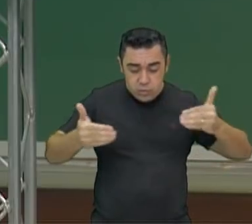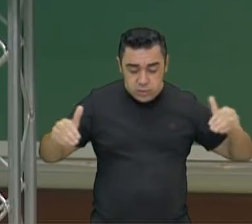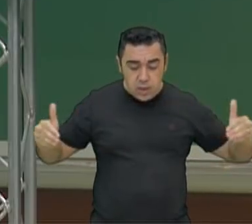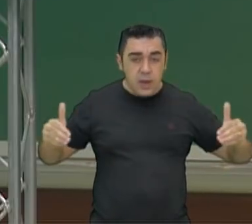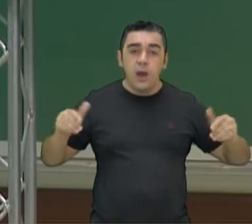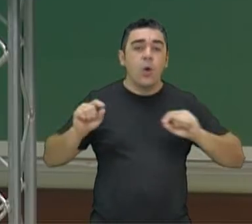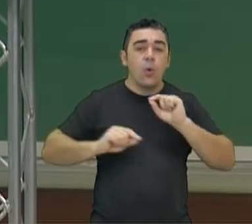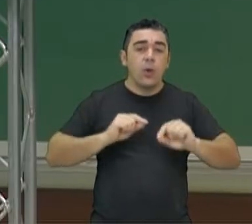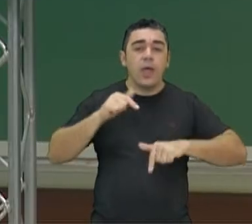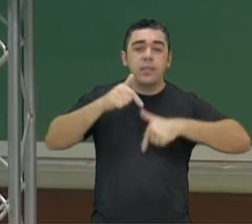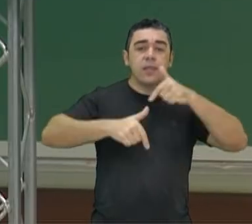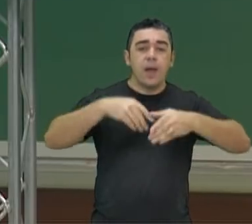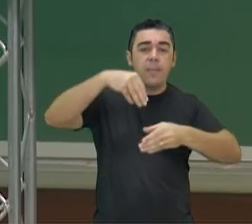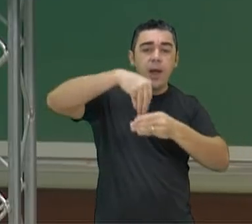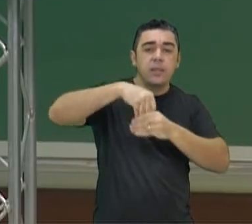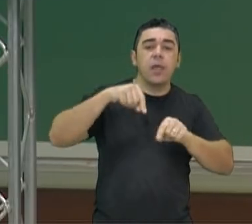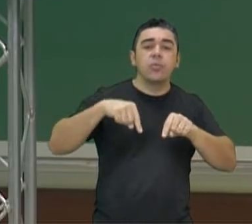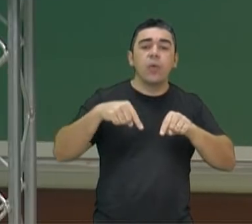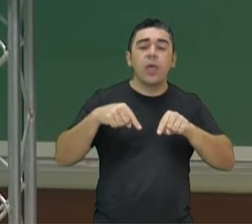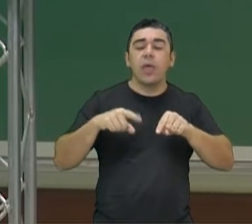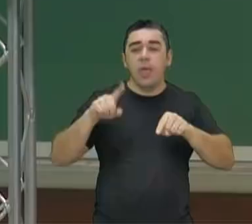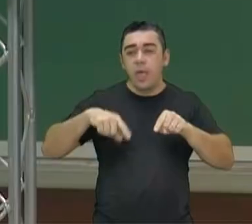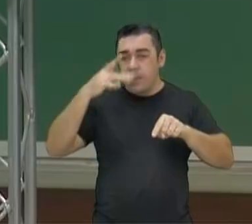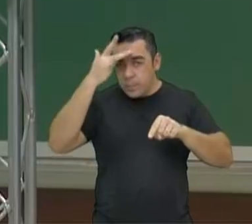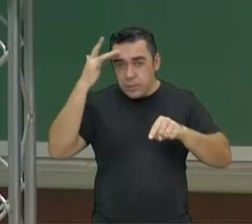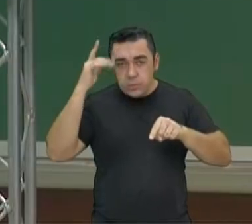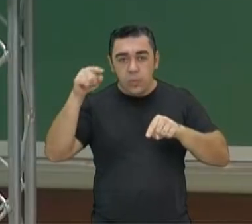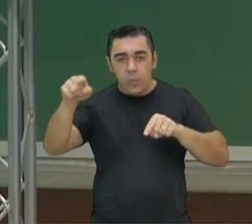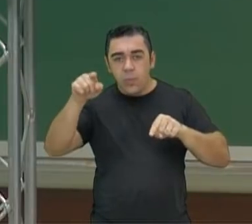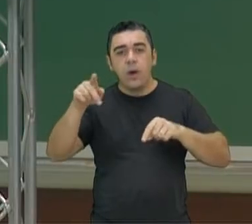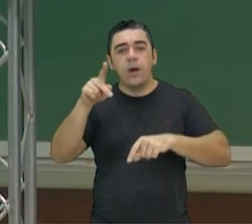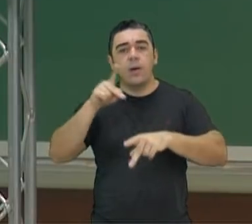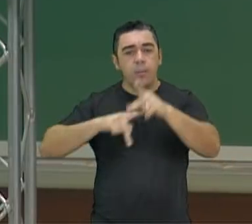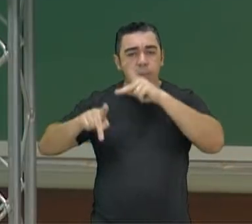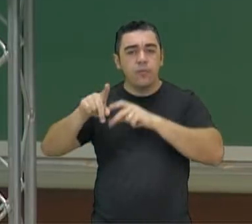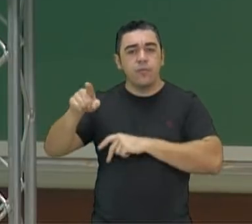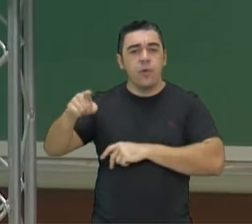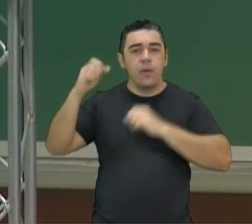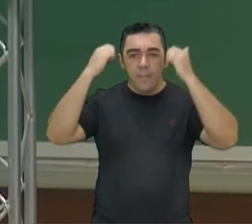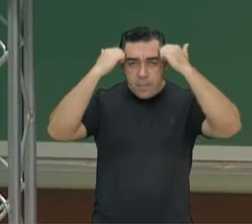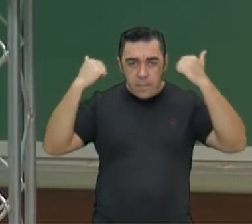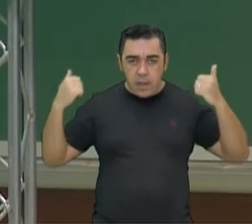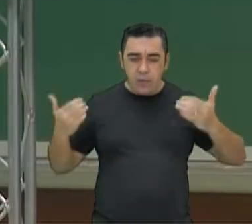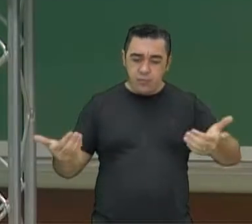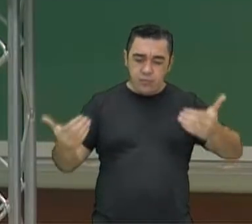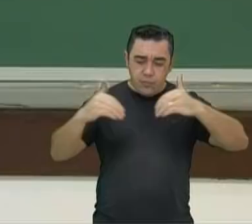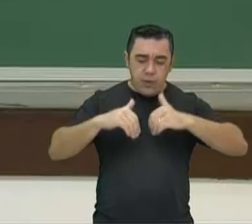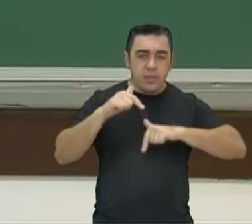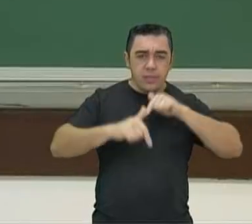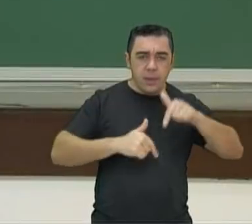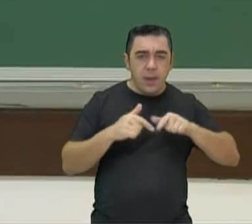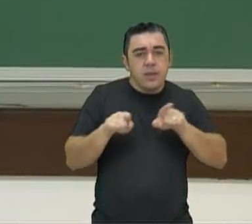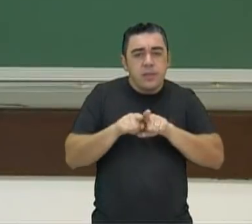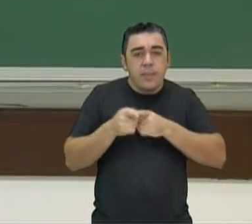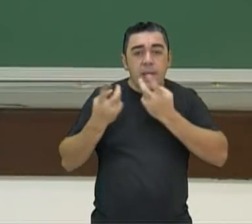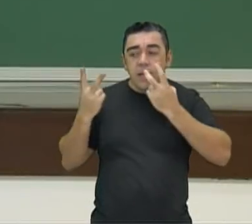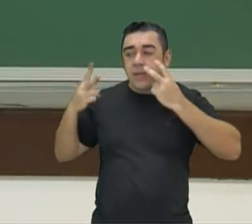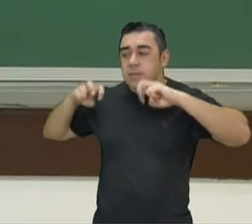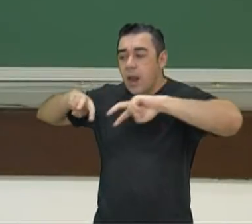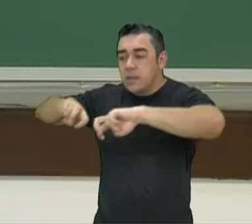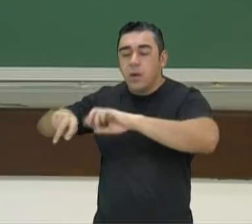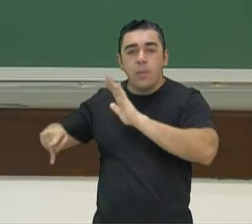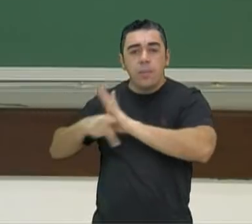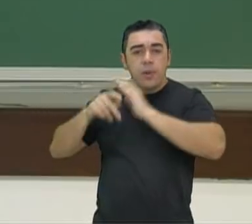utilizando mão de obra mais barata e também recursos naturais ali daquele espaço. Essas maquiadoras é